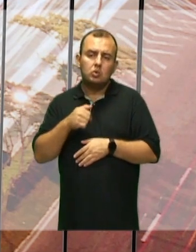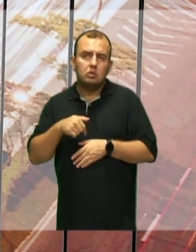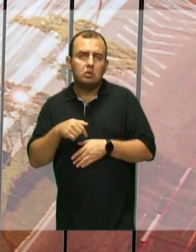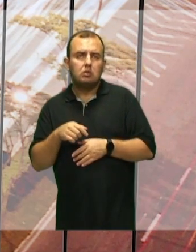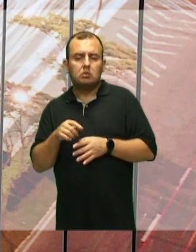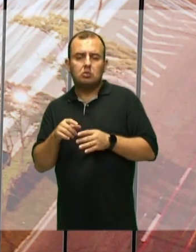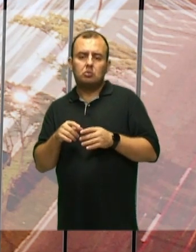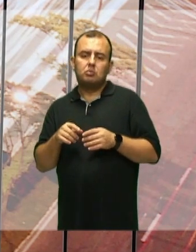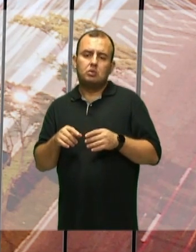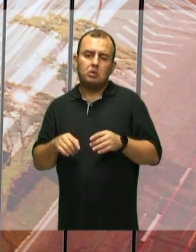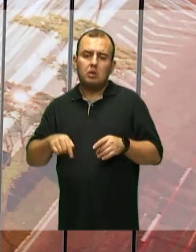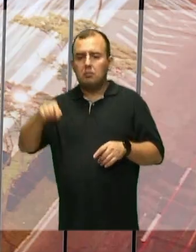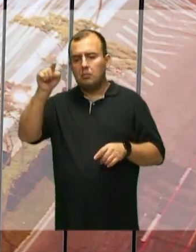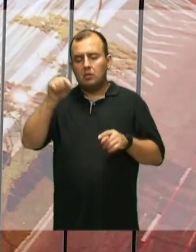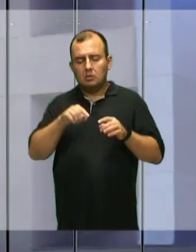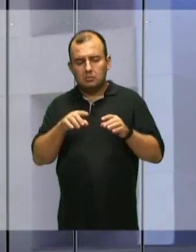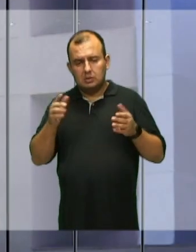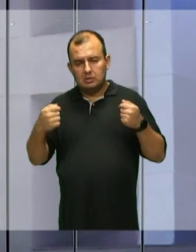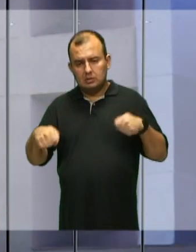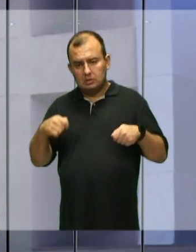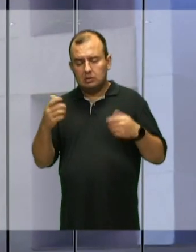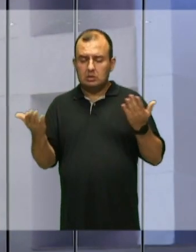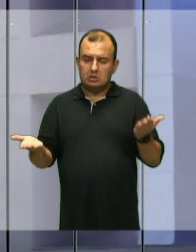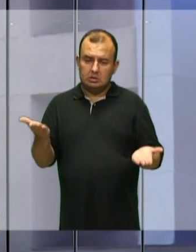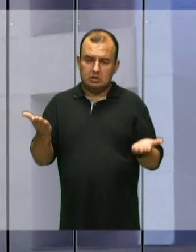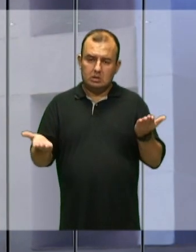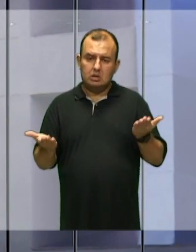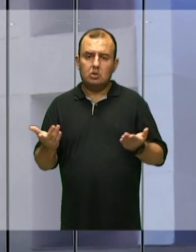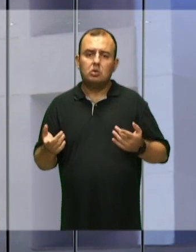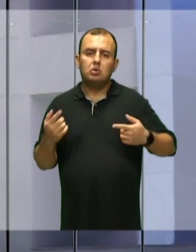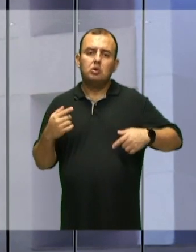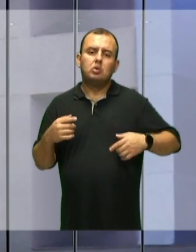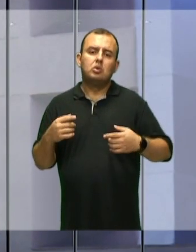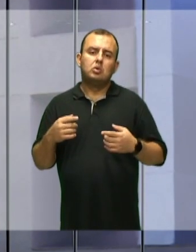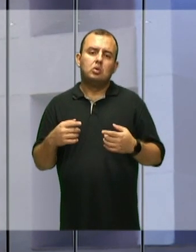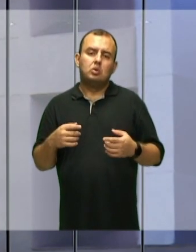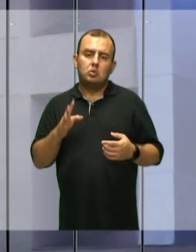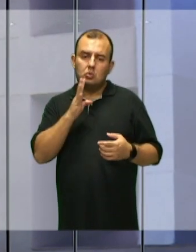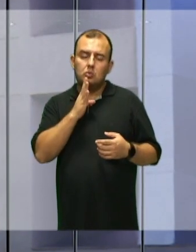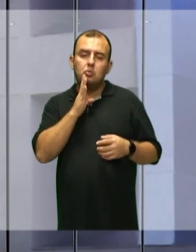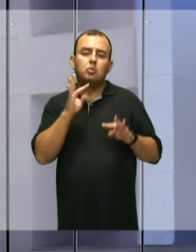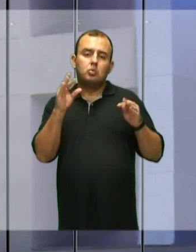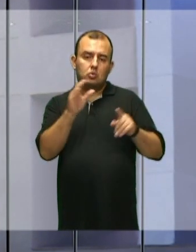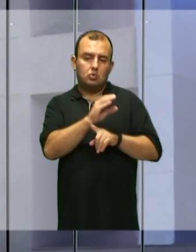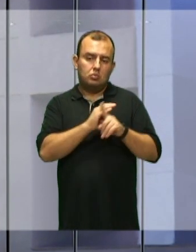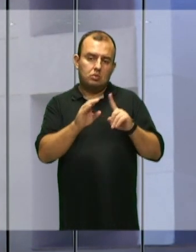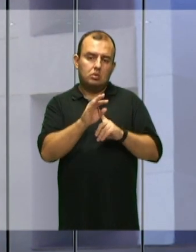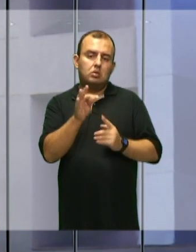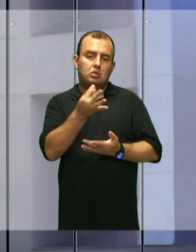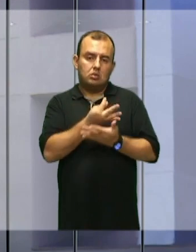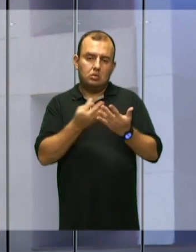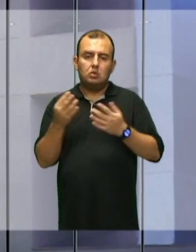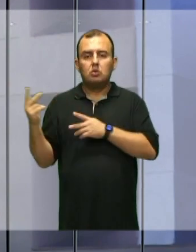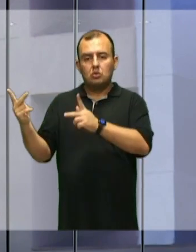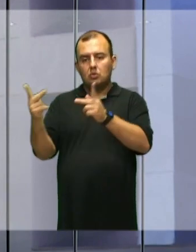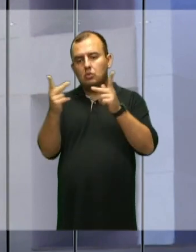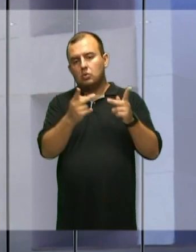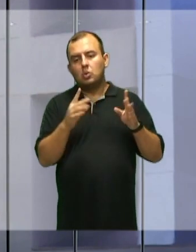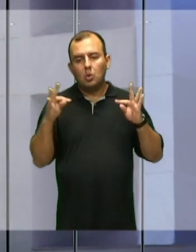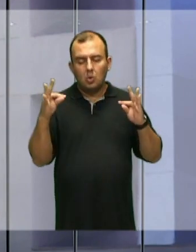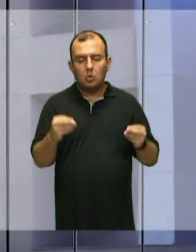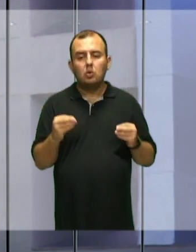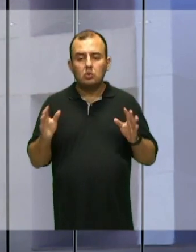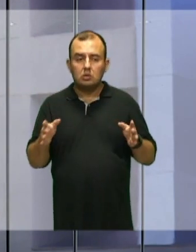nem tanto a terra precisa um equilíbrio não é Vereador é eu conheço todas as as comunidades terapêuticas que tá já aí a gente já visitou todas elas já